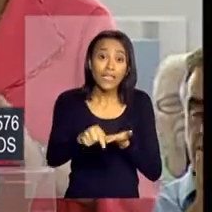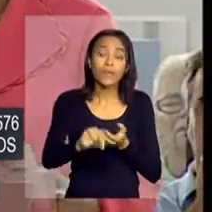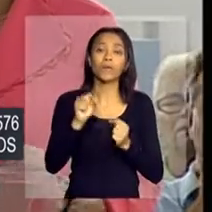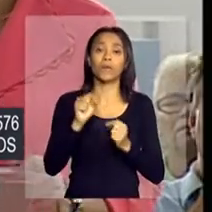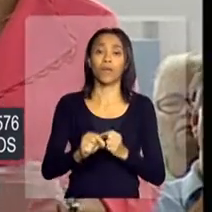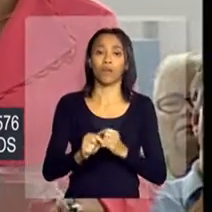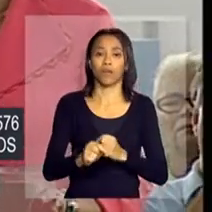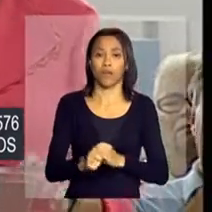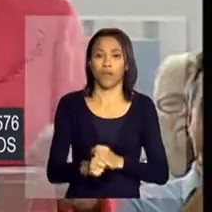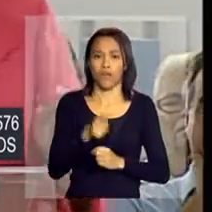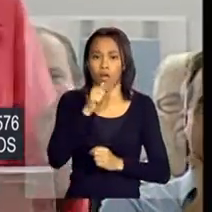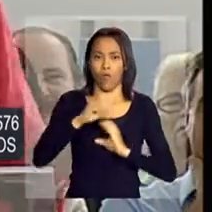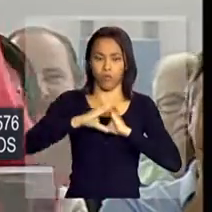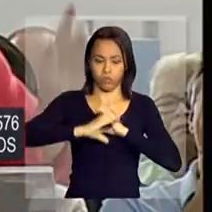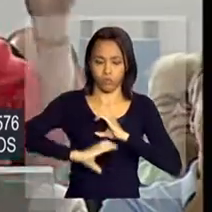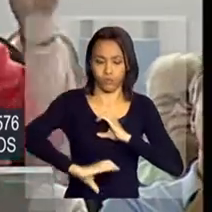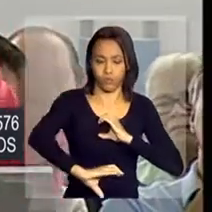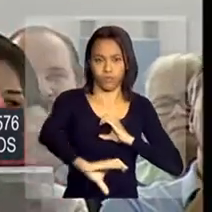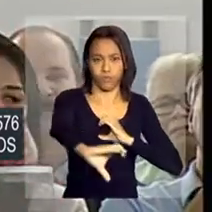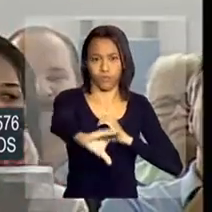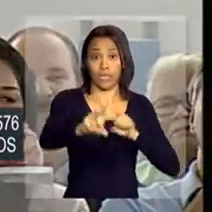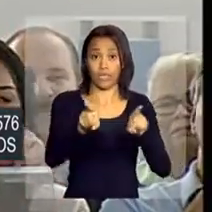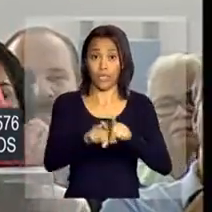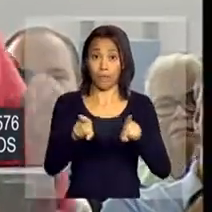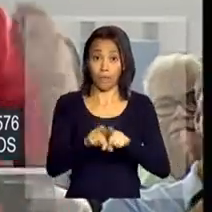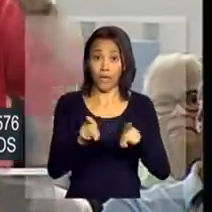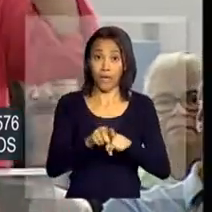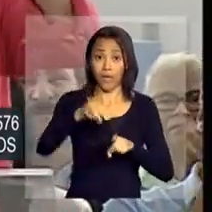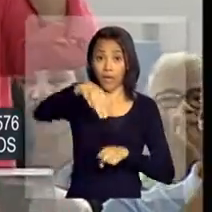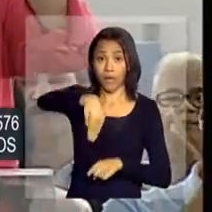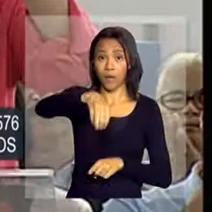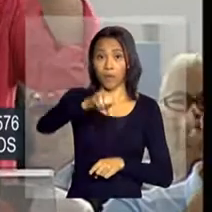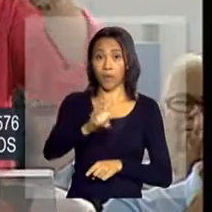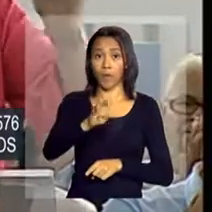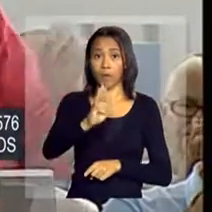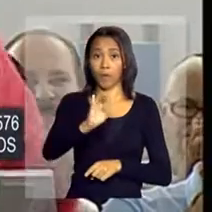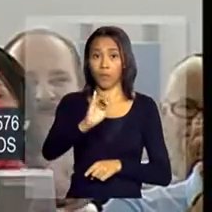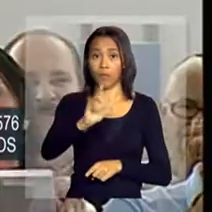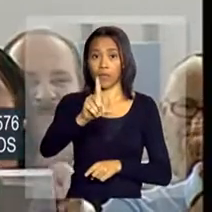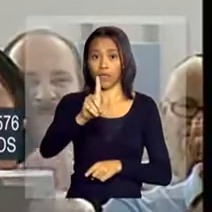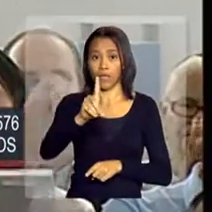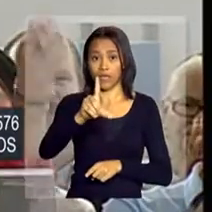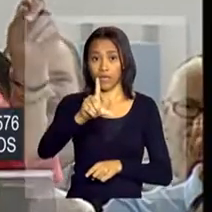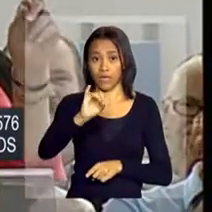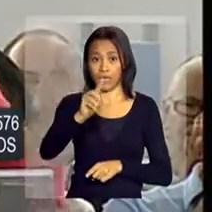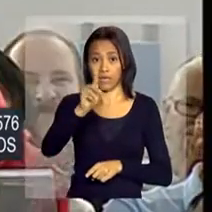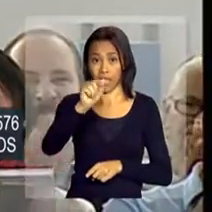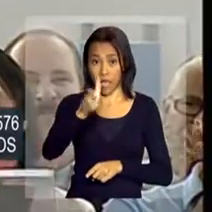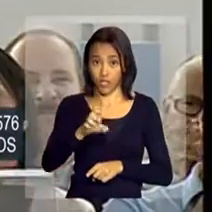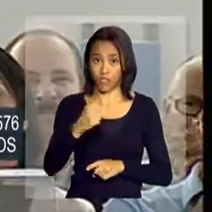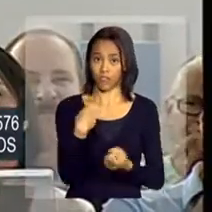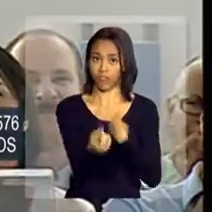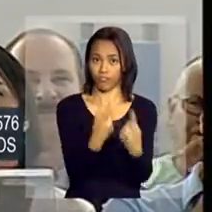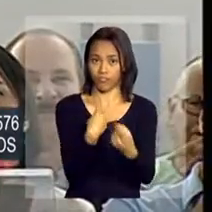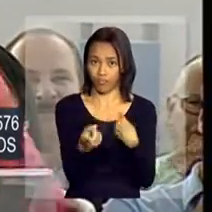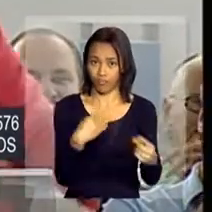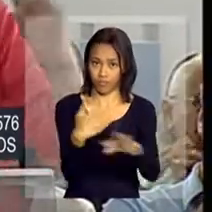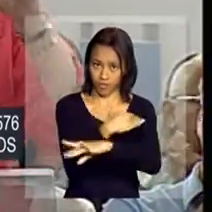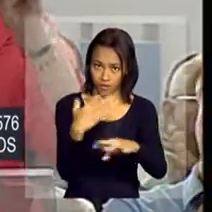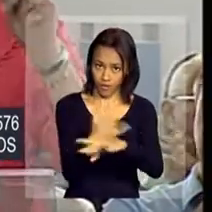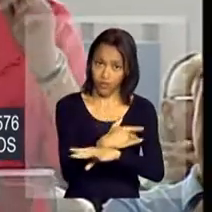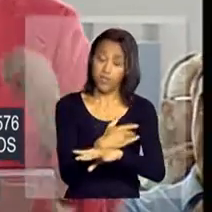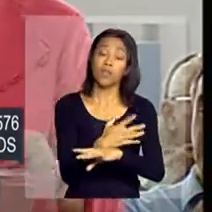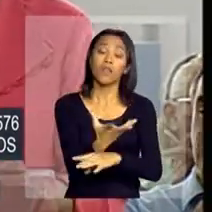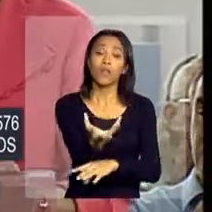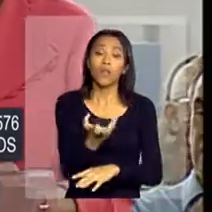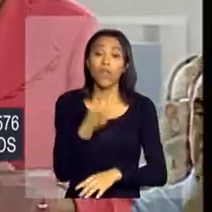saneamento, investir aqui em mobilidade. Queria falar do VLT, que nós estamos fazendo juntos, e